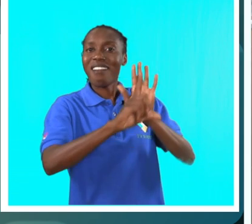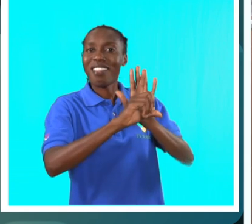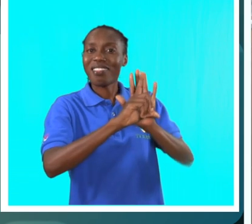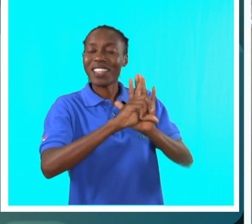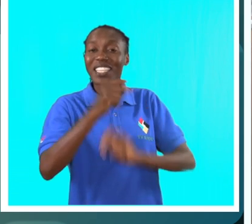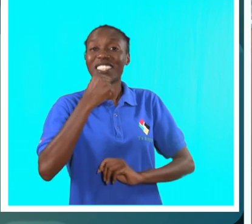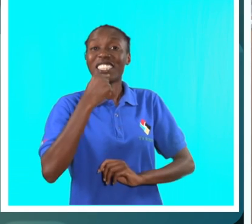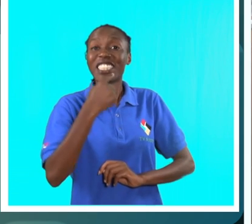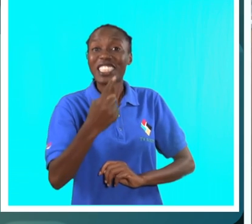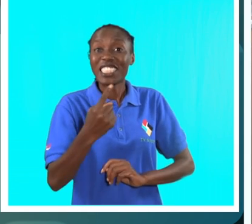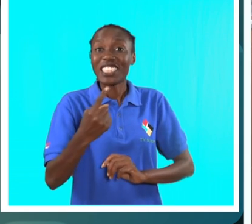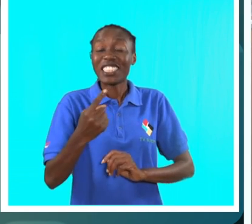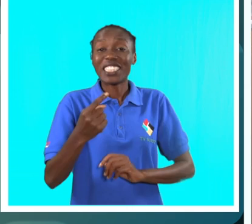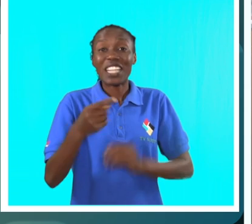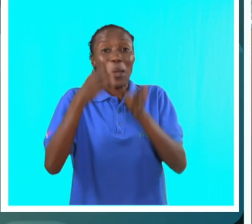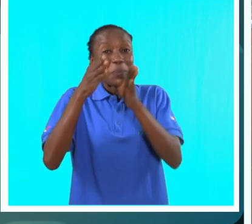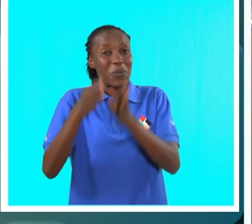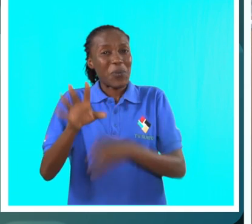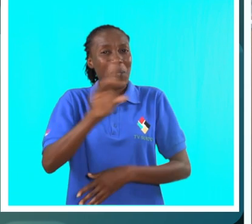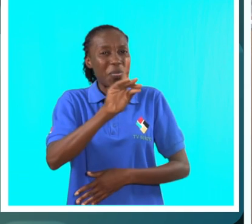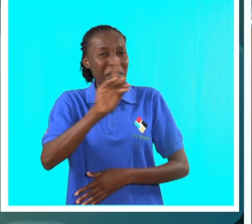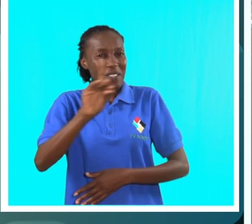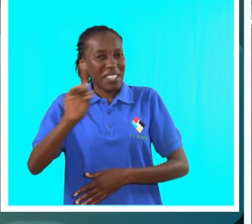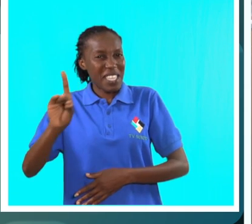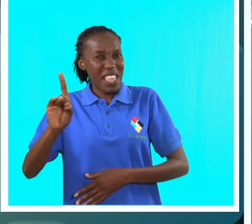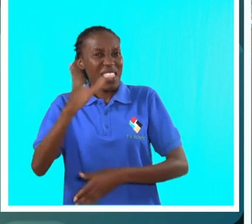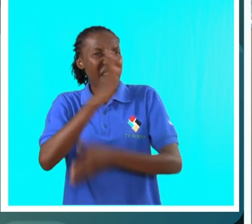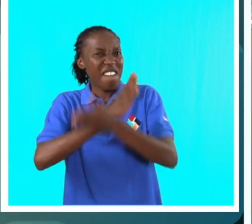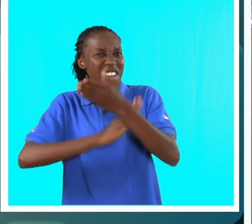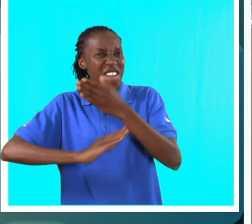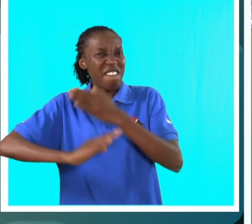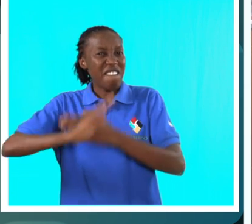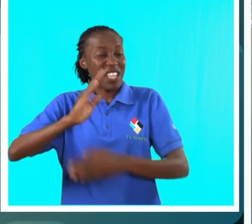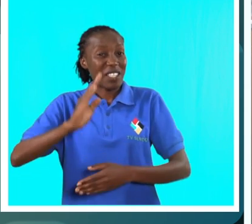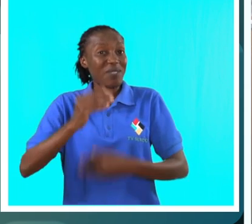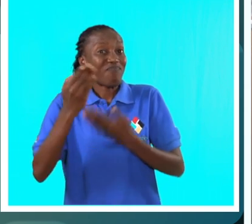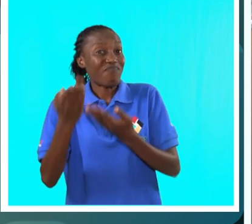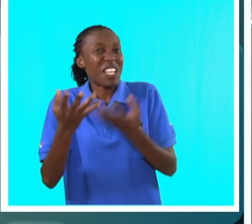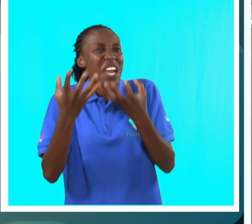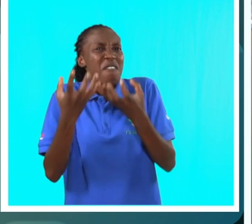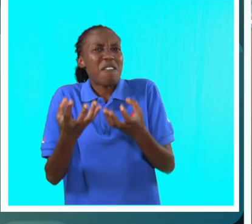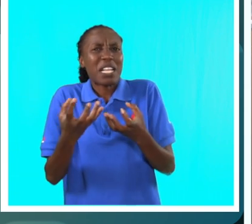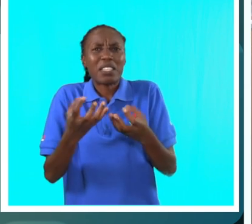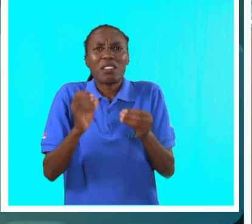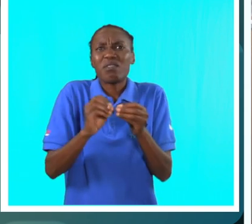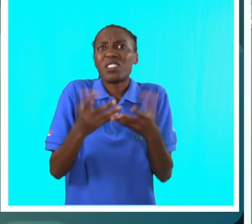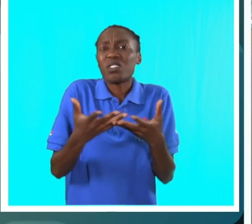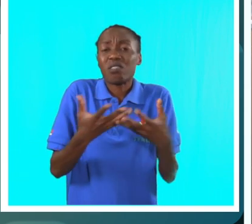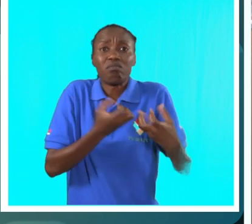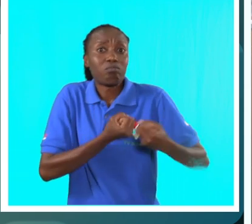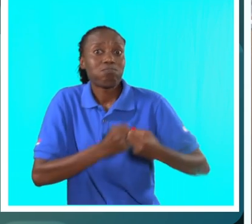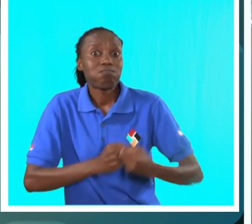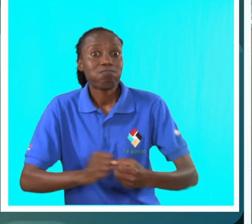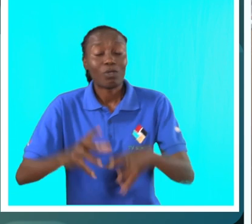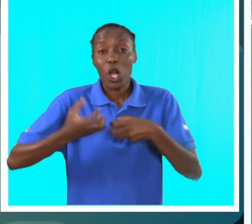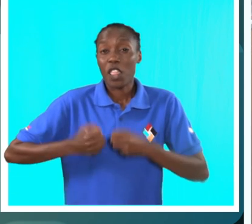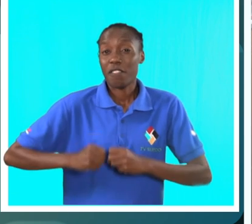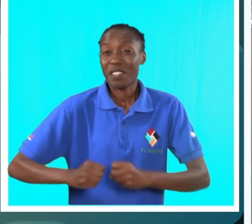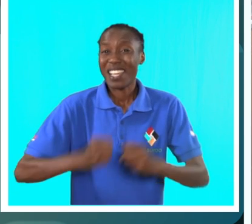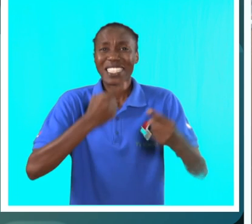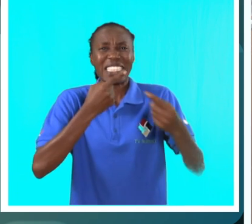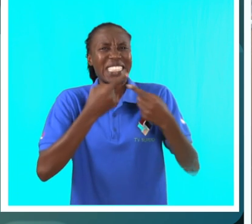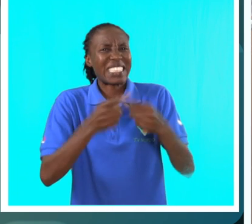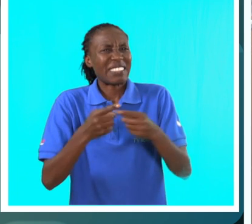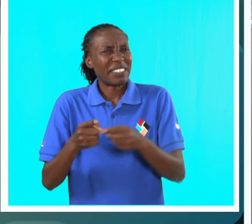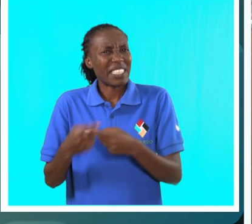que ah deficiente físico aquele que não tem capacidade de exercer